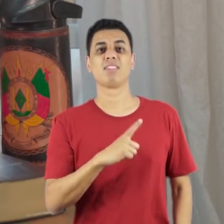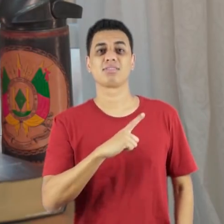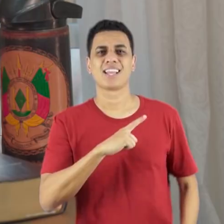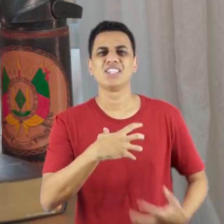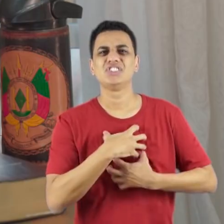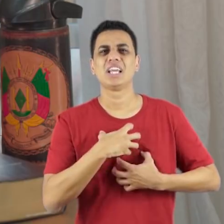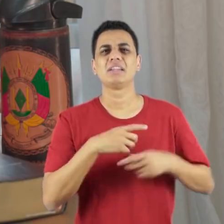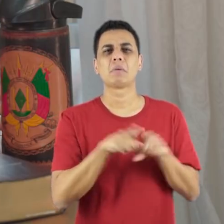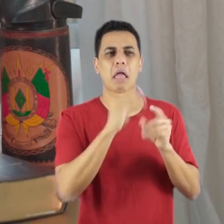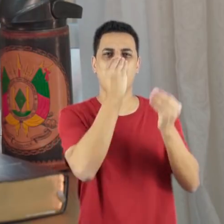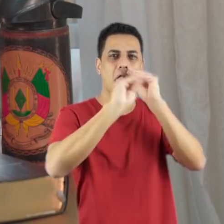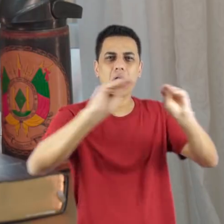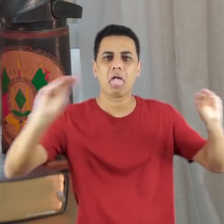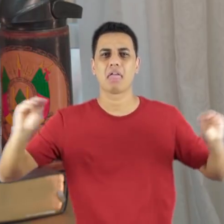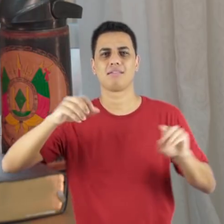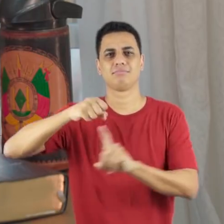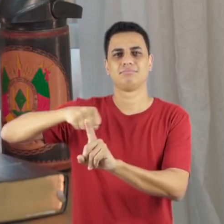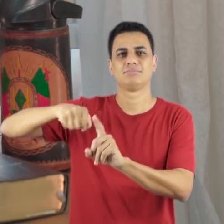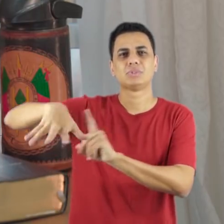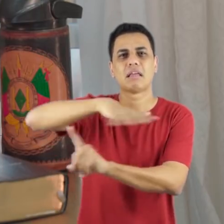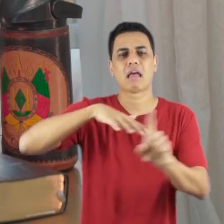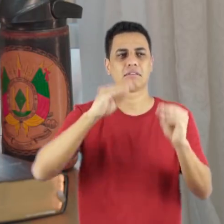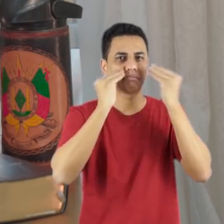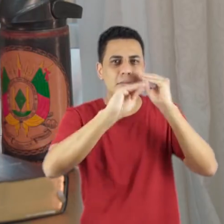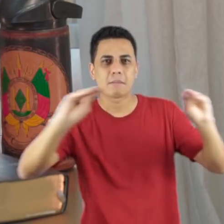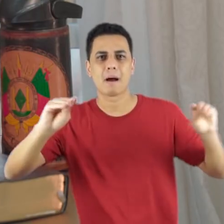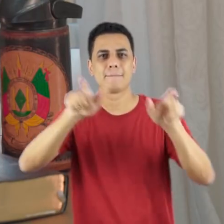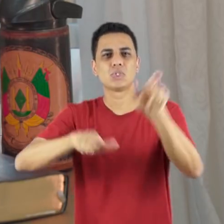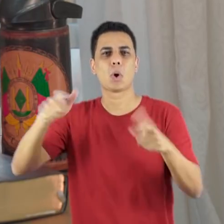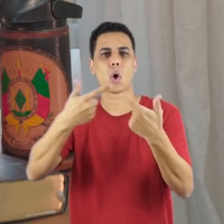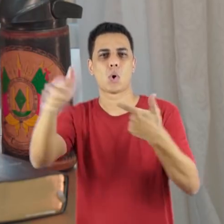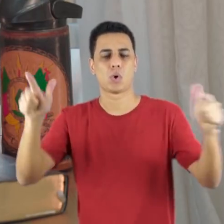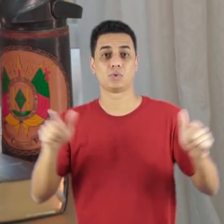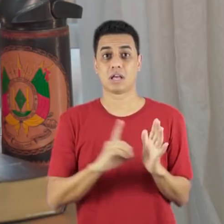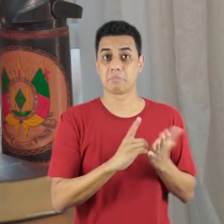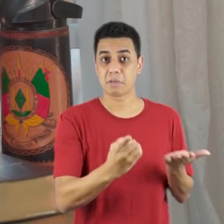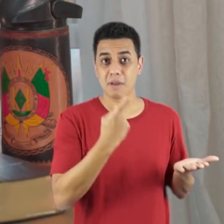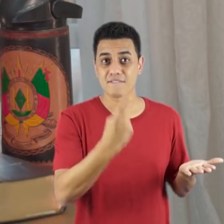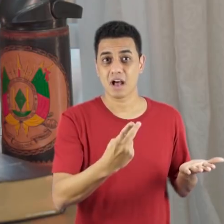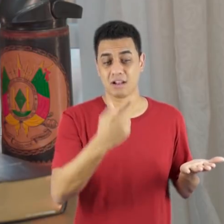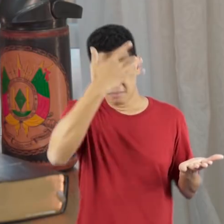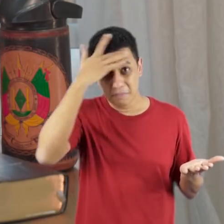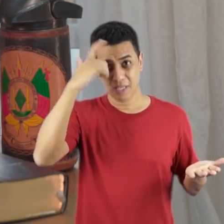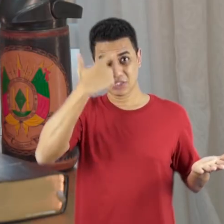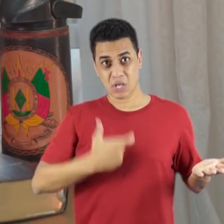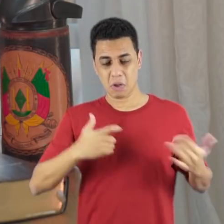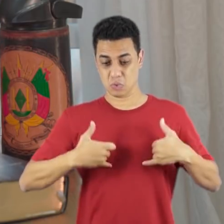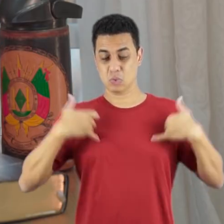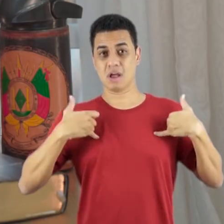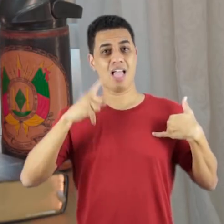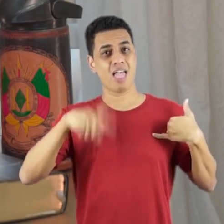atitude prepotente ou de desprezo com relação aos outros. A Bíblia o define, entre outras coisas, como um